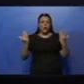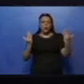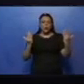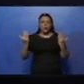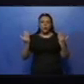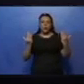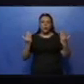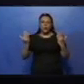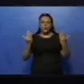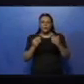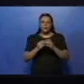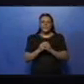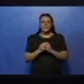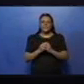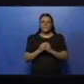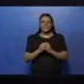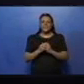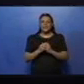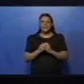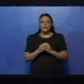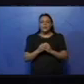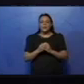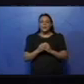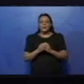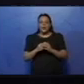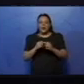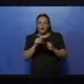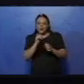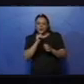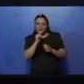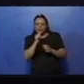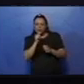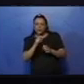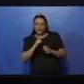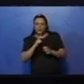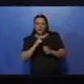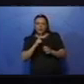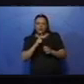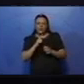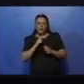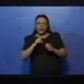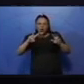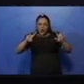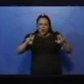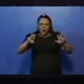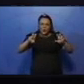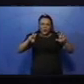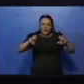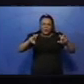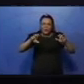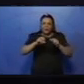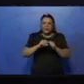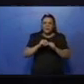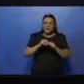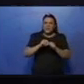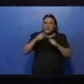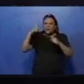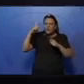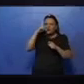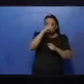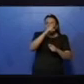Comparação, no caso, eu penso em tema polêmico. Pensei até agora num tema polêmico. Vamos pensar na legalização da droga no